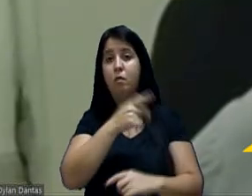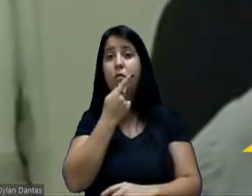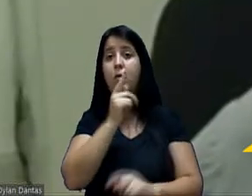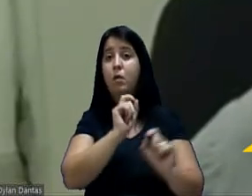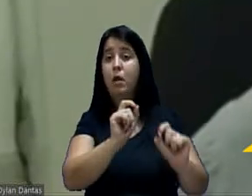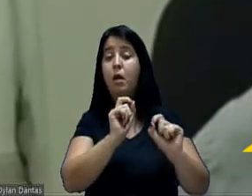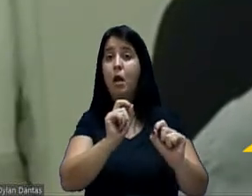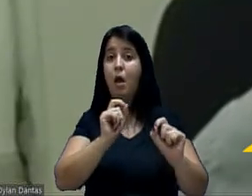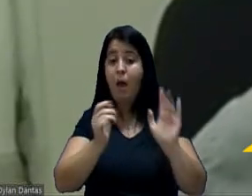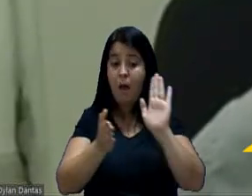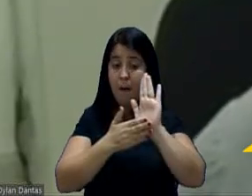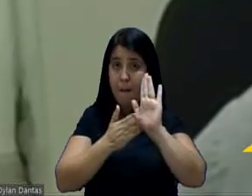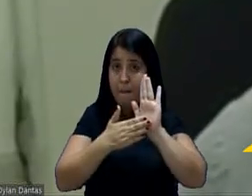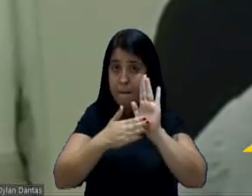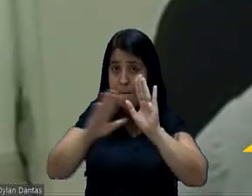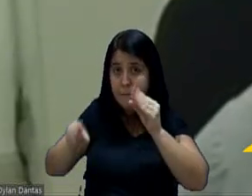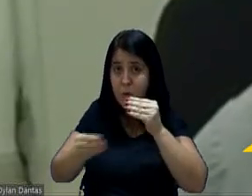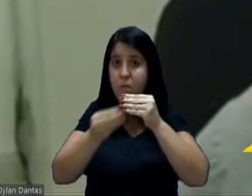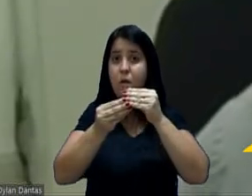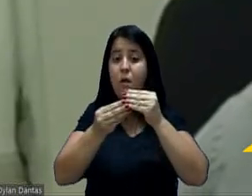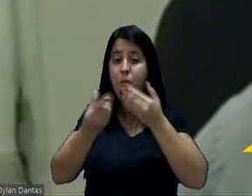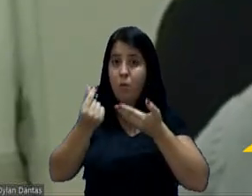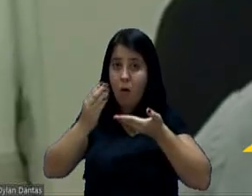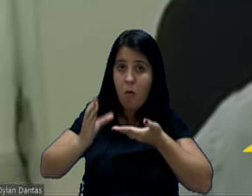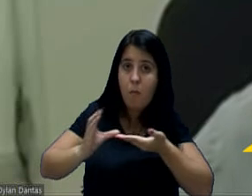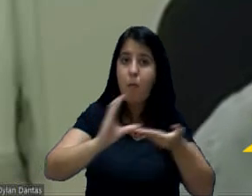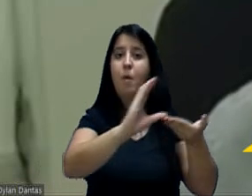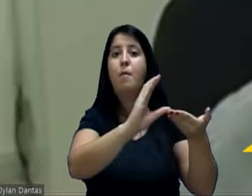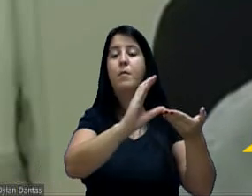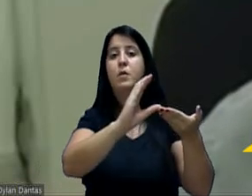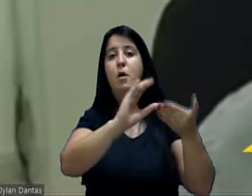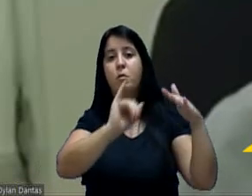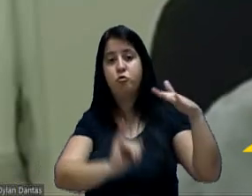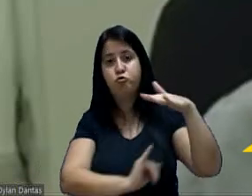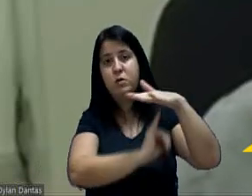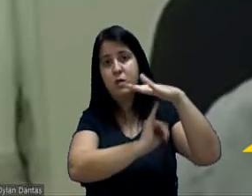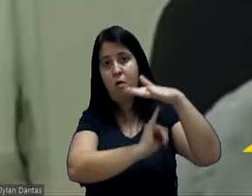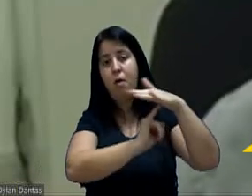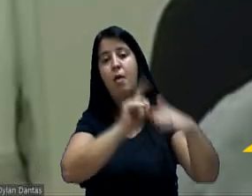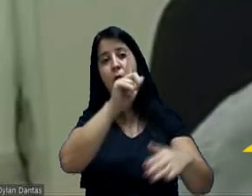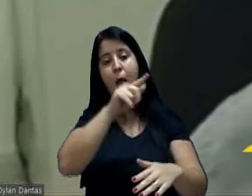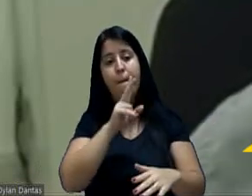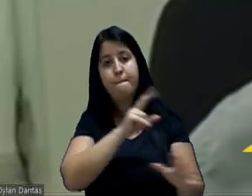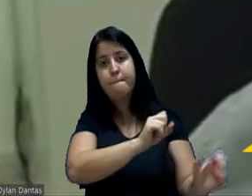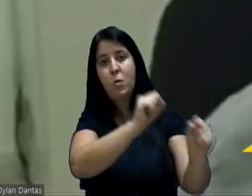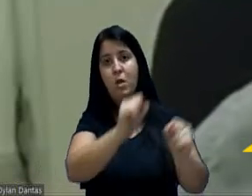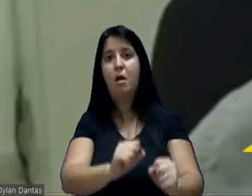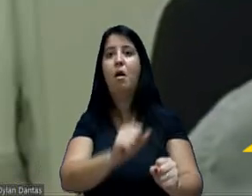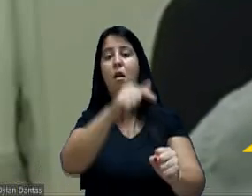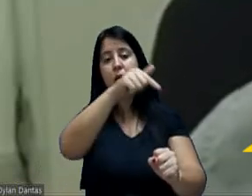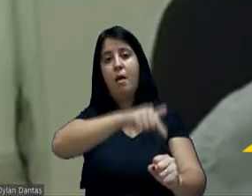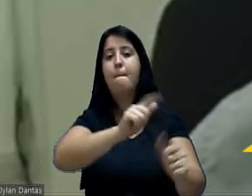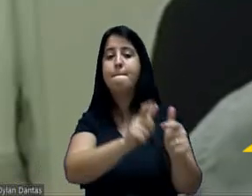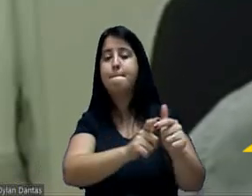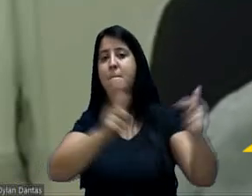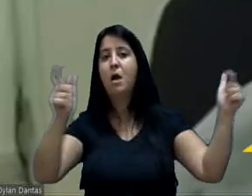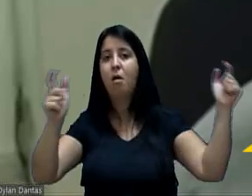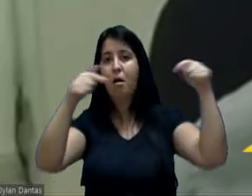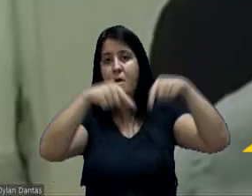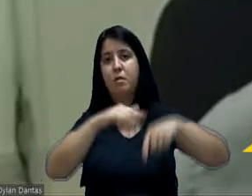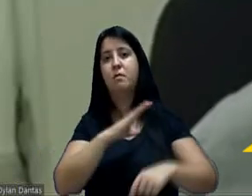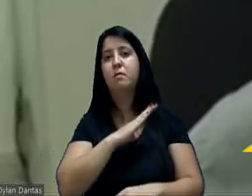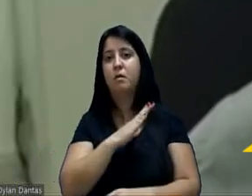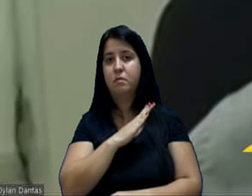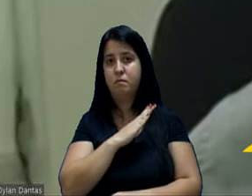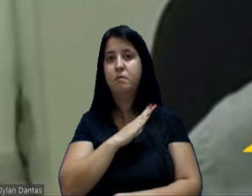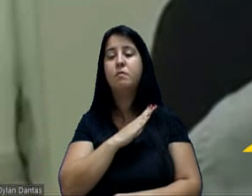a emenda para uma instituição que é o Poder Executivo do município, a maior instituição do município,